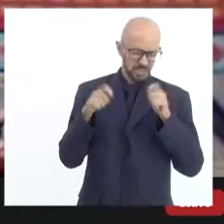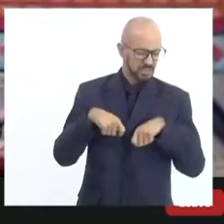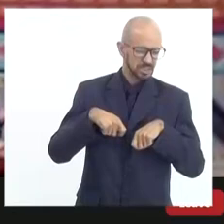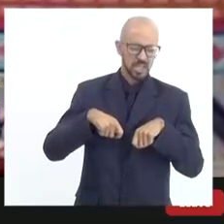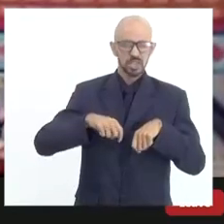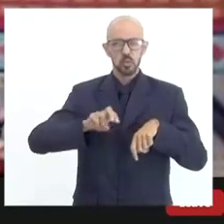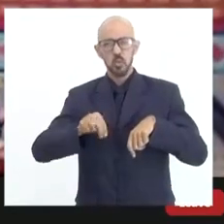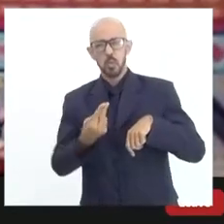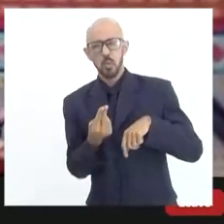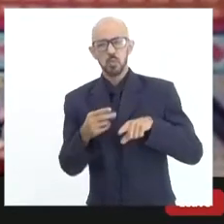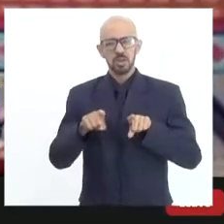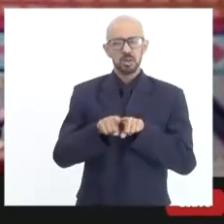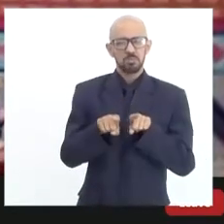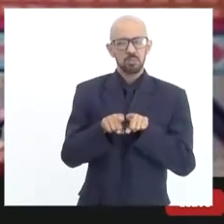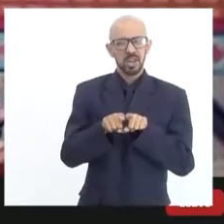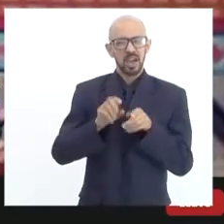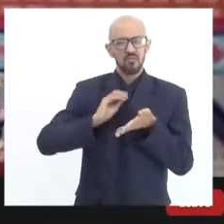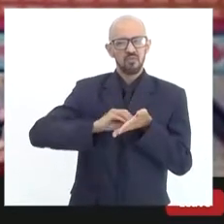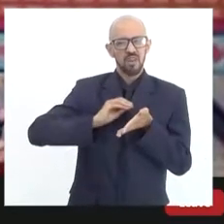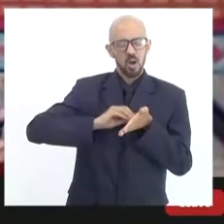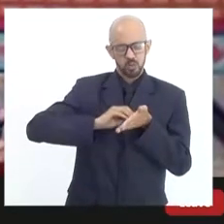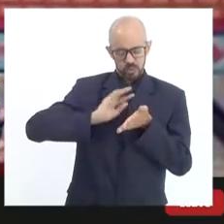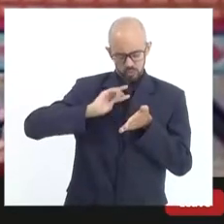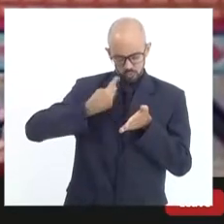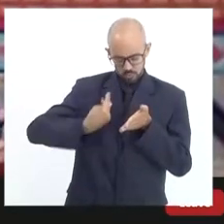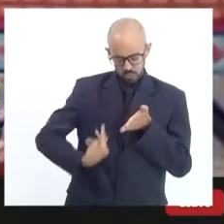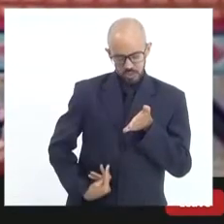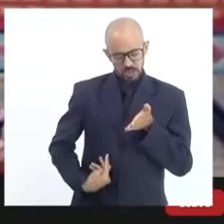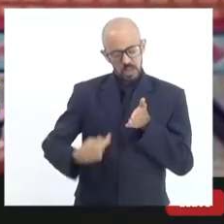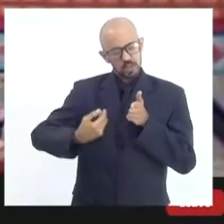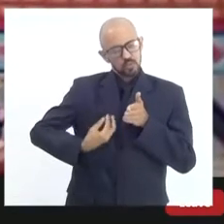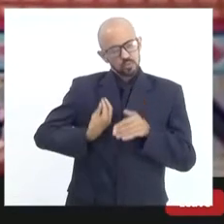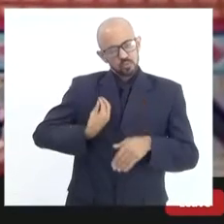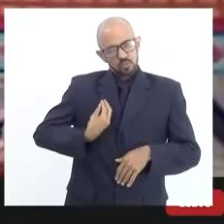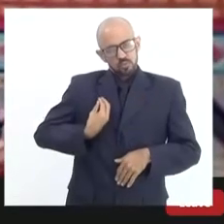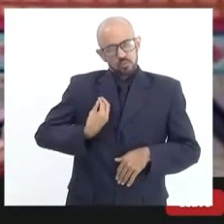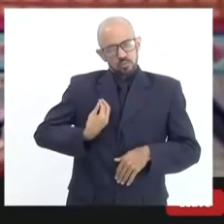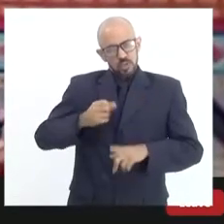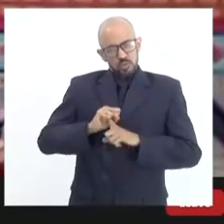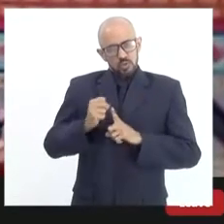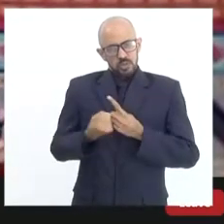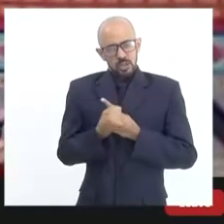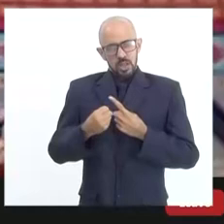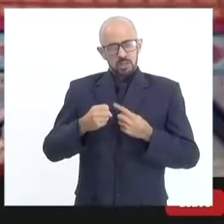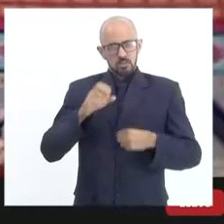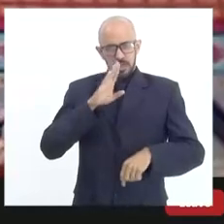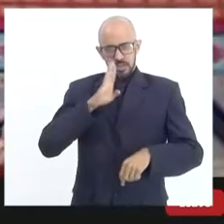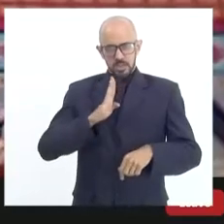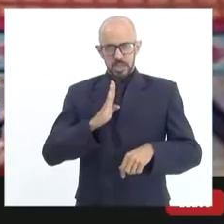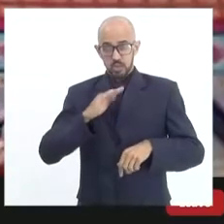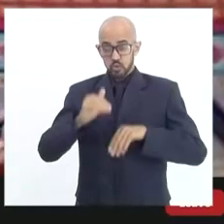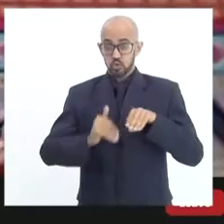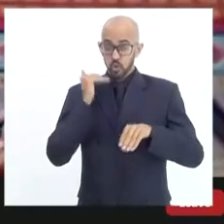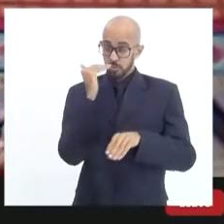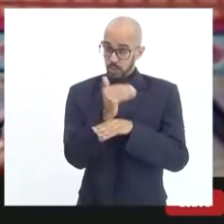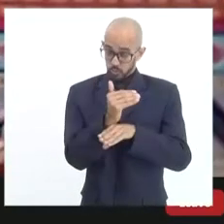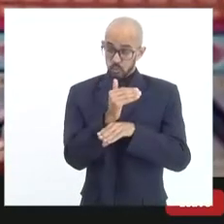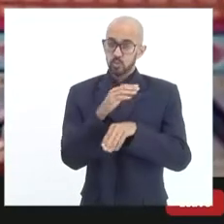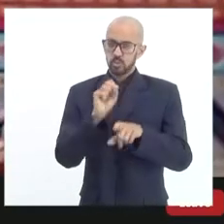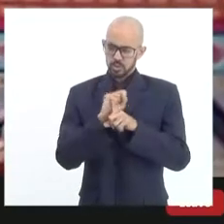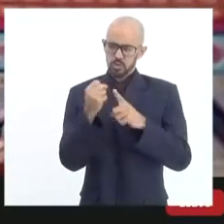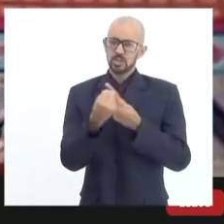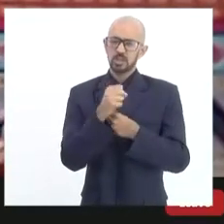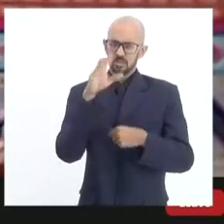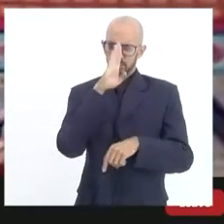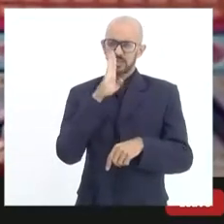na desumanização da nossa presença na sociedade brasileira, sobretudo na sociedade brasileira,